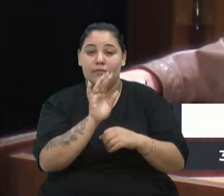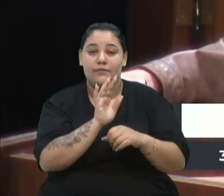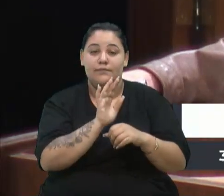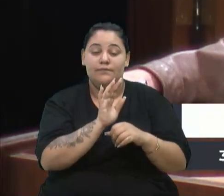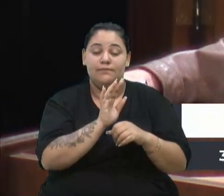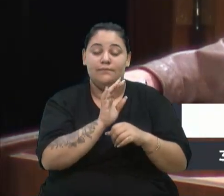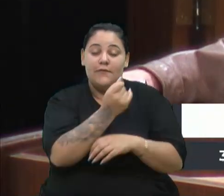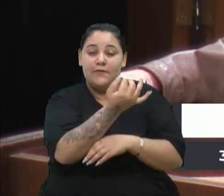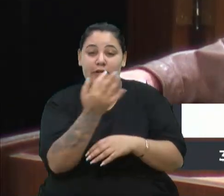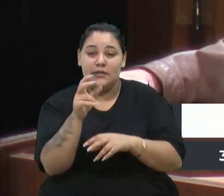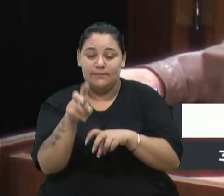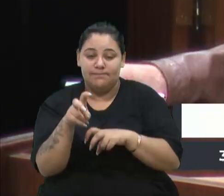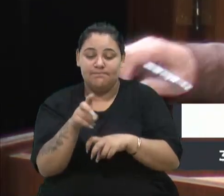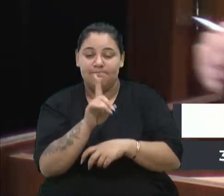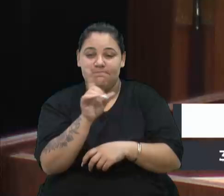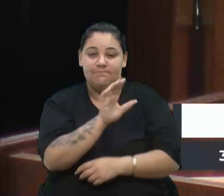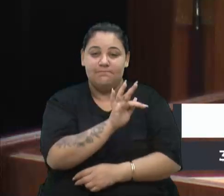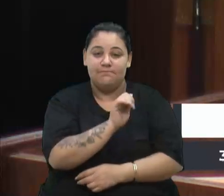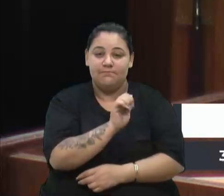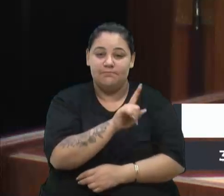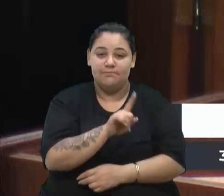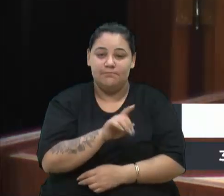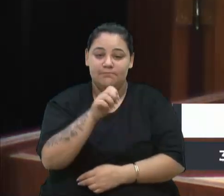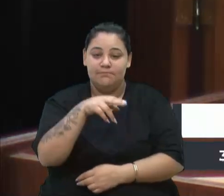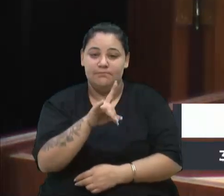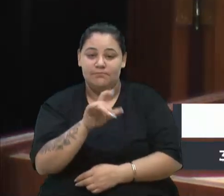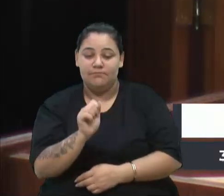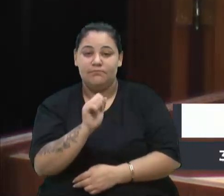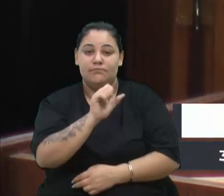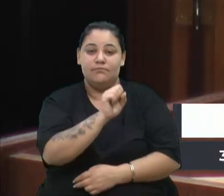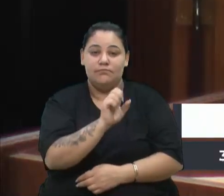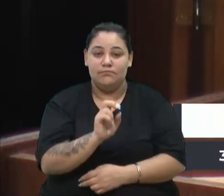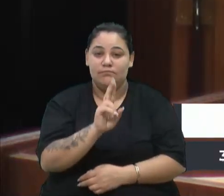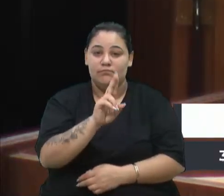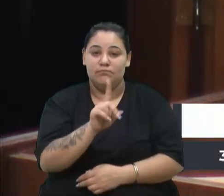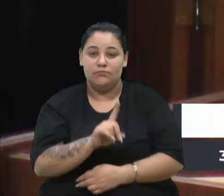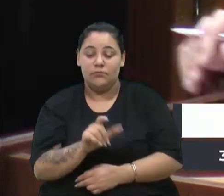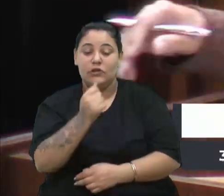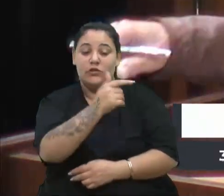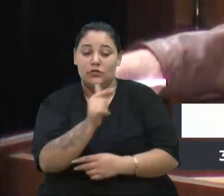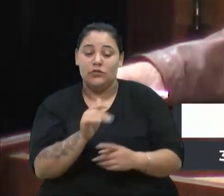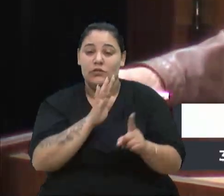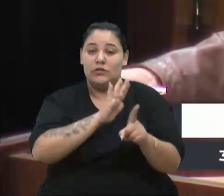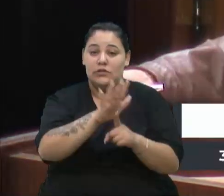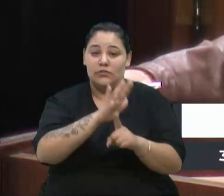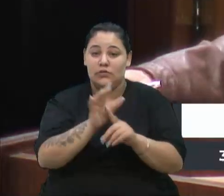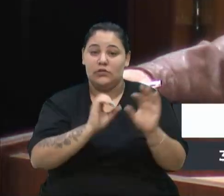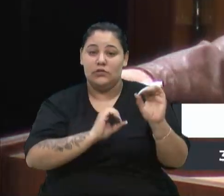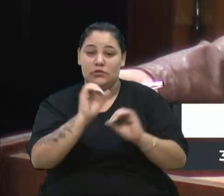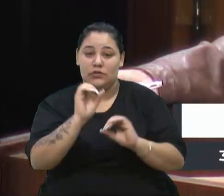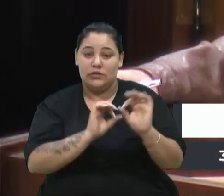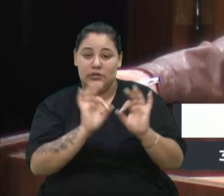Fazenda Souza e outras demandas, organizada pela SEDUT, na época